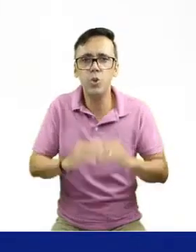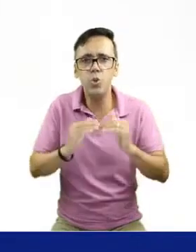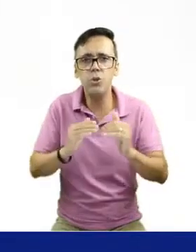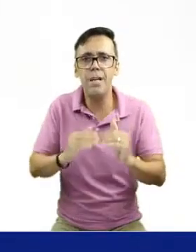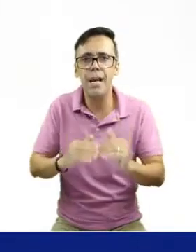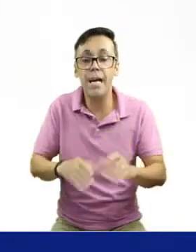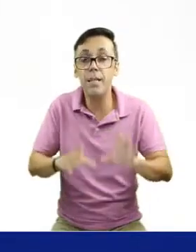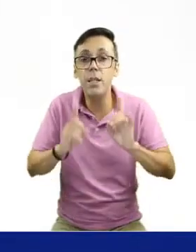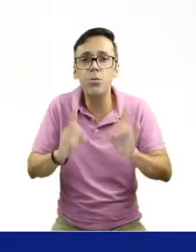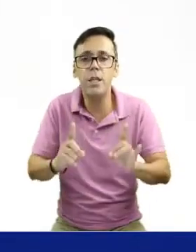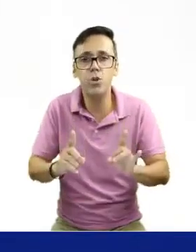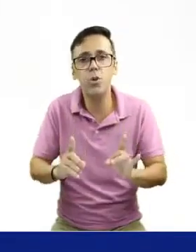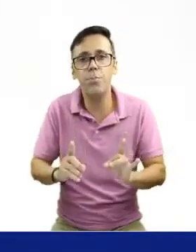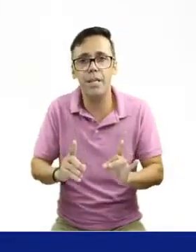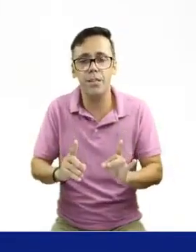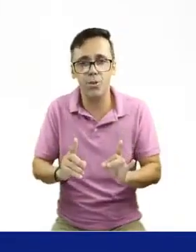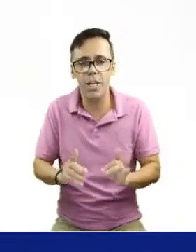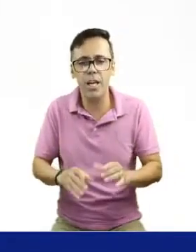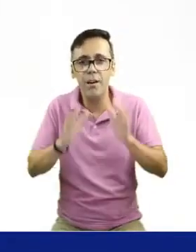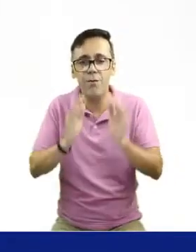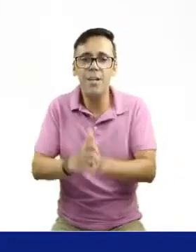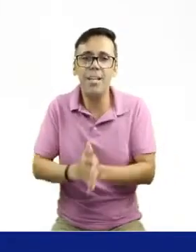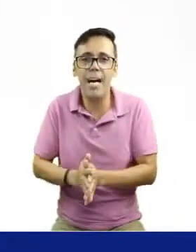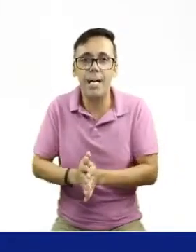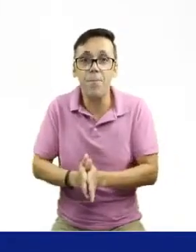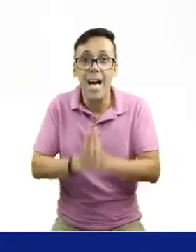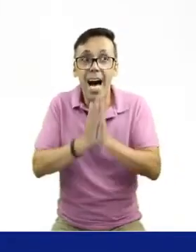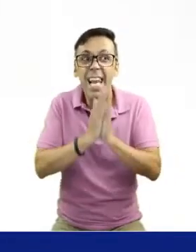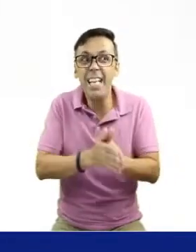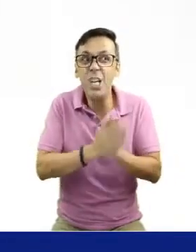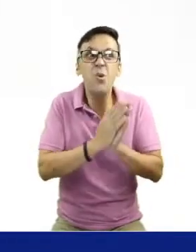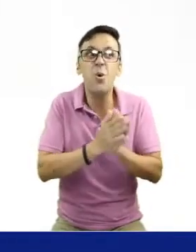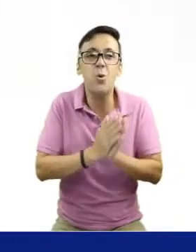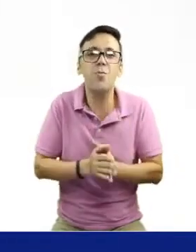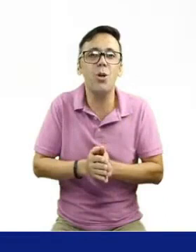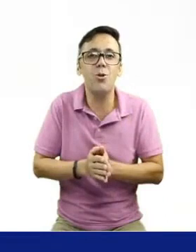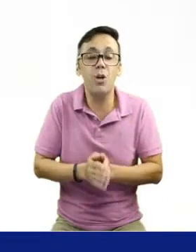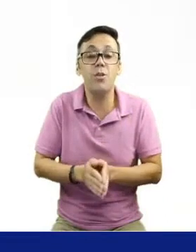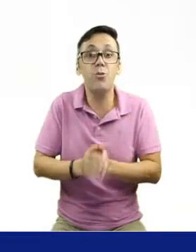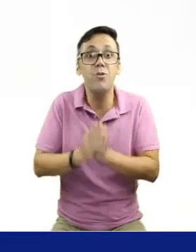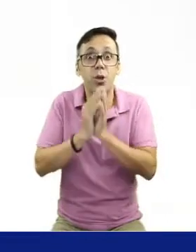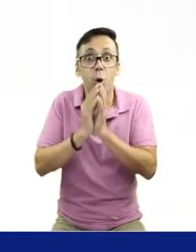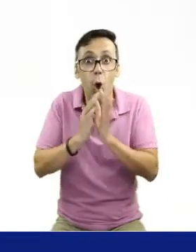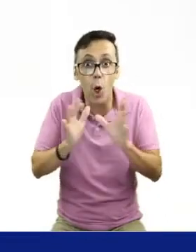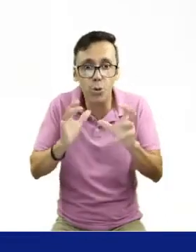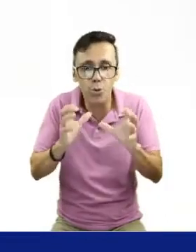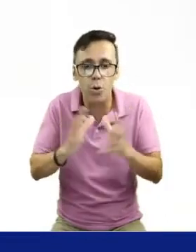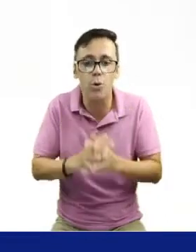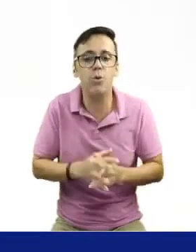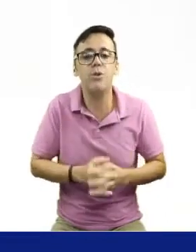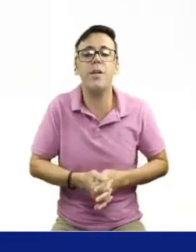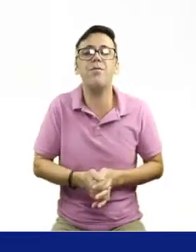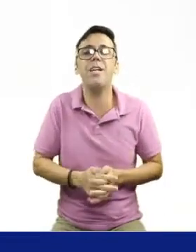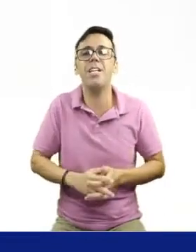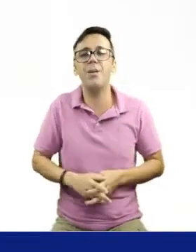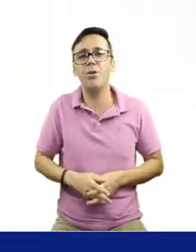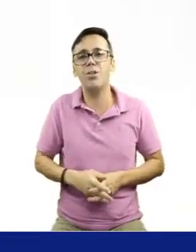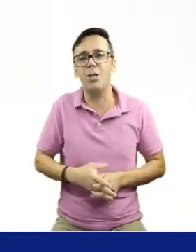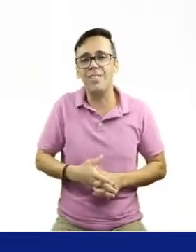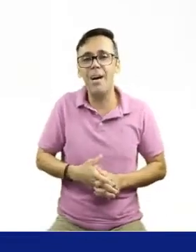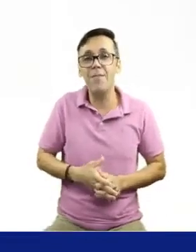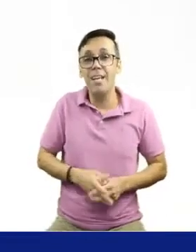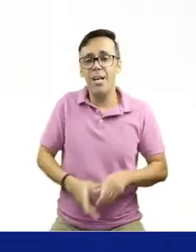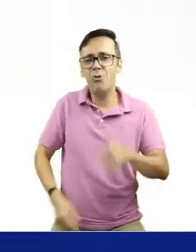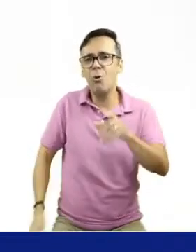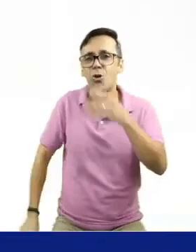e sossegada e não ter surpresa Ok tem que ligar além das concurso Belo Horizonte nós vamos ter outros concursos que eu quero